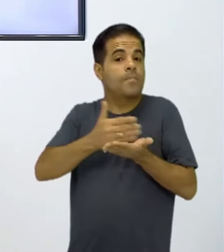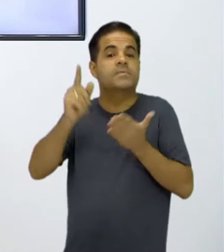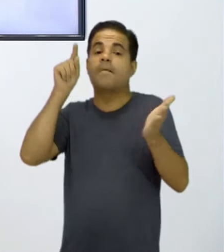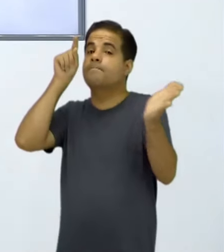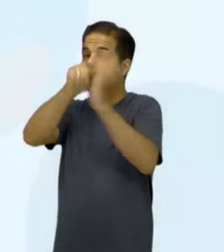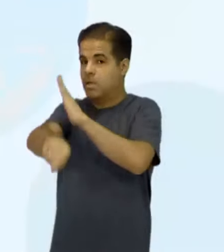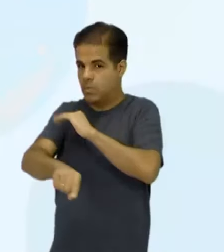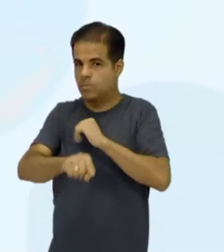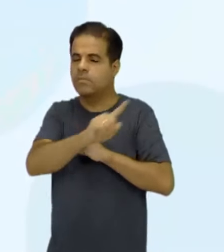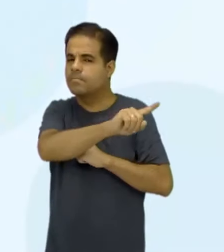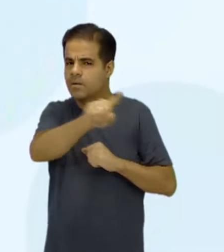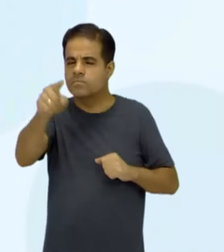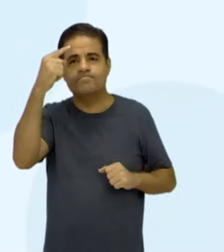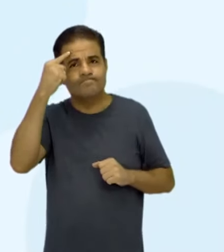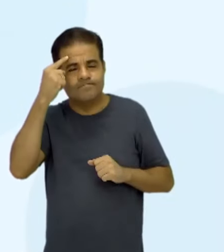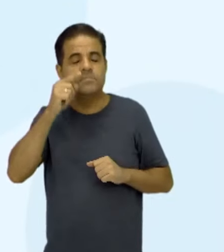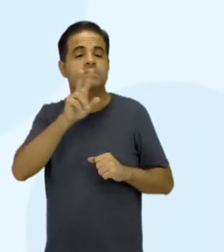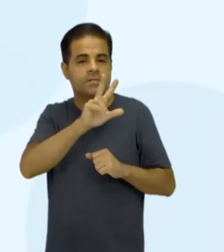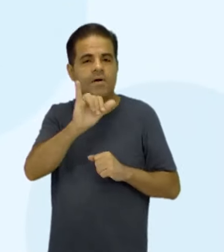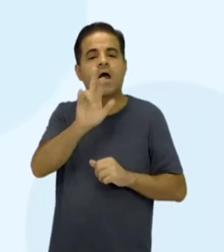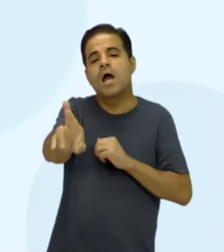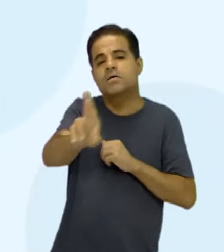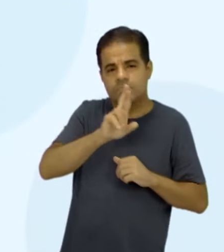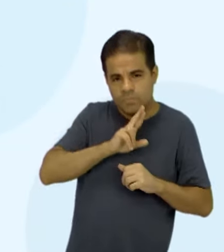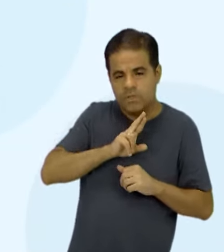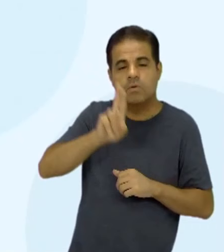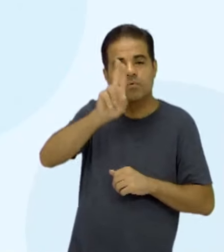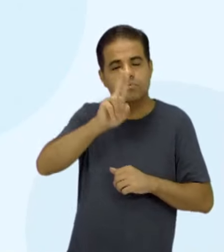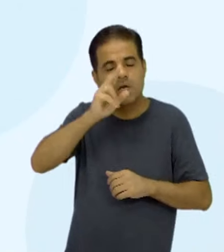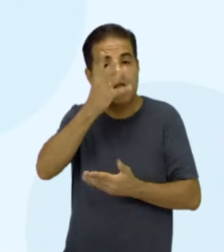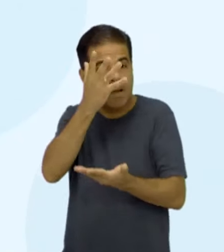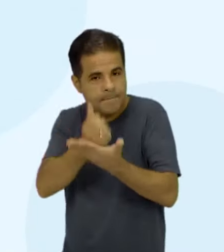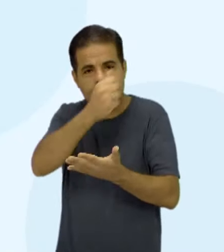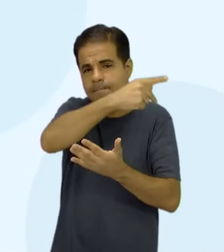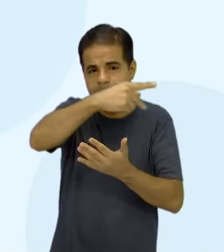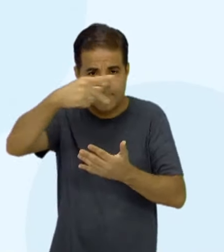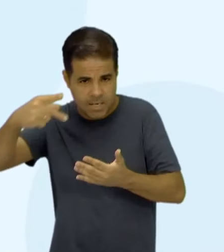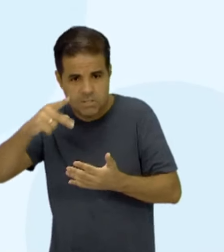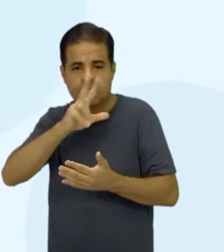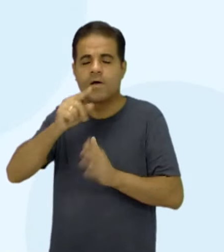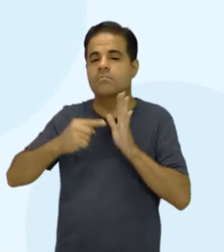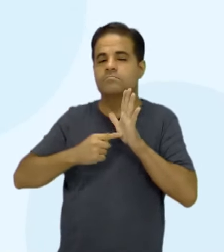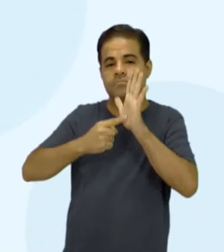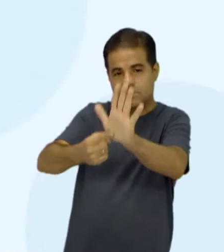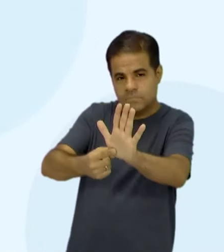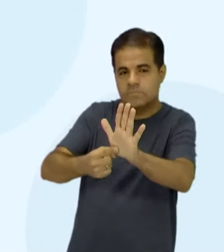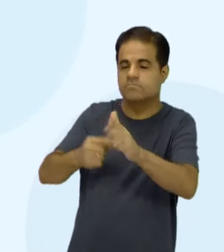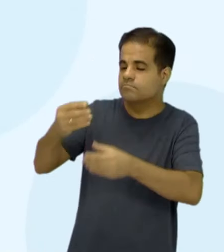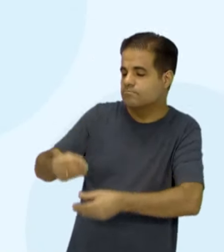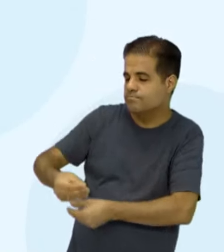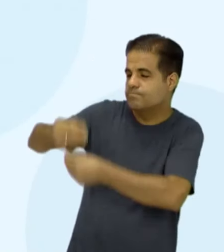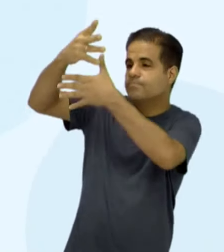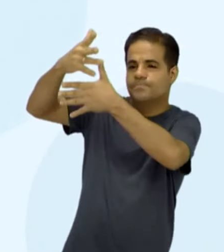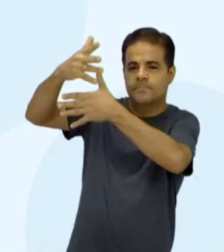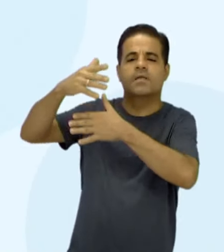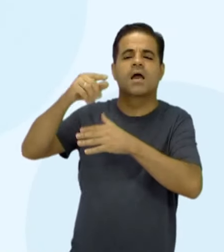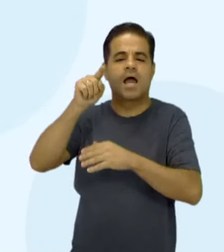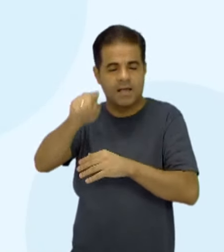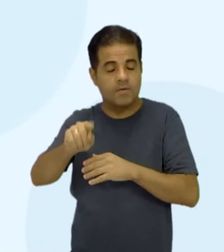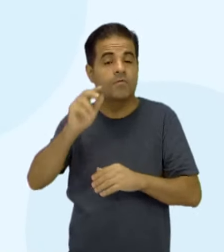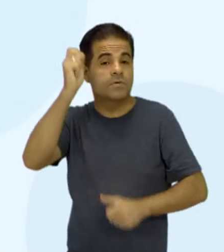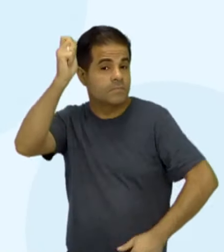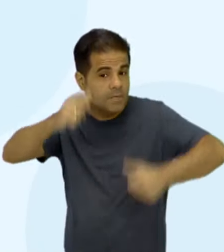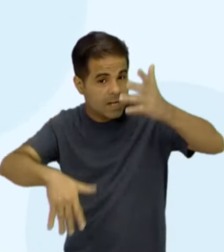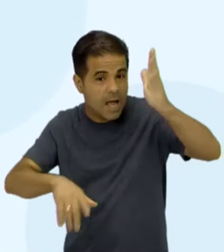começar com uma pergunta para você e você vai responder via aplicativo tá bom vai aparecer um papelzinho aí na tela para você daqui a pouco